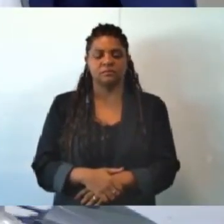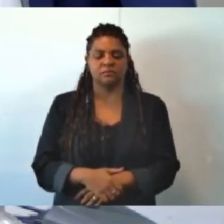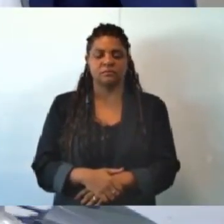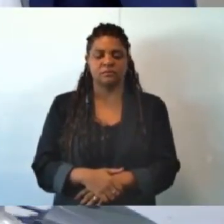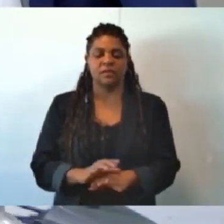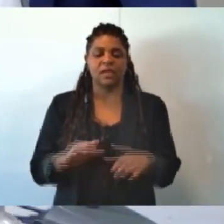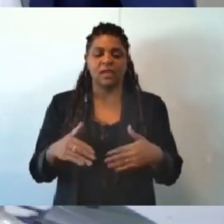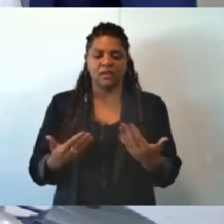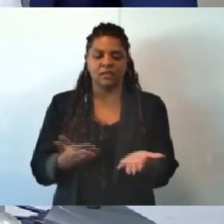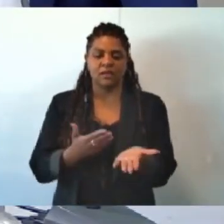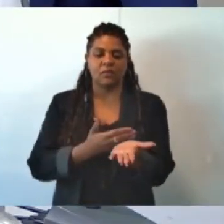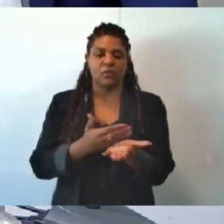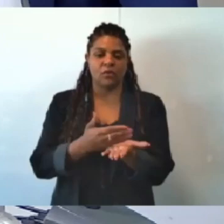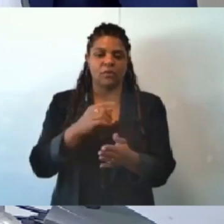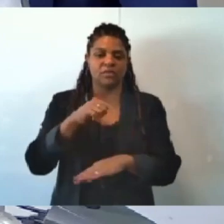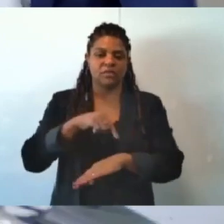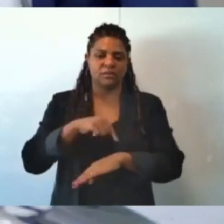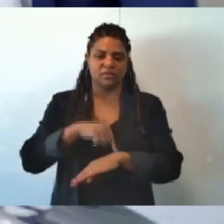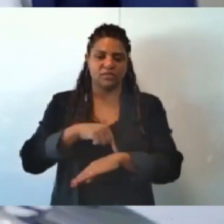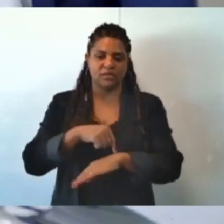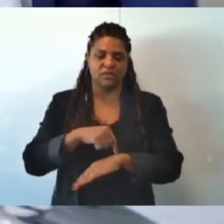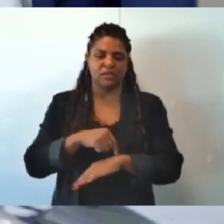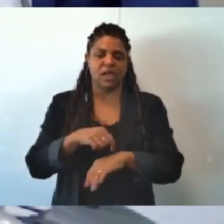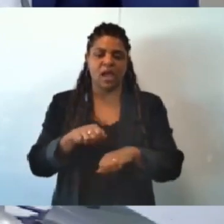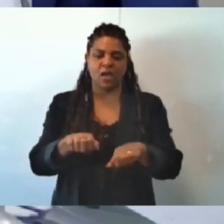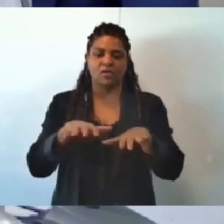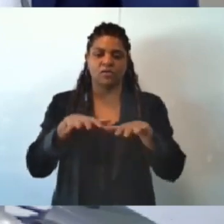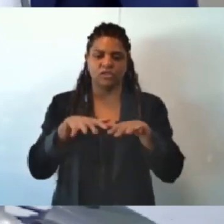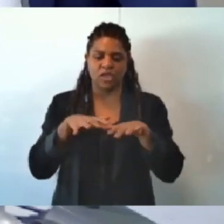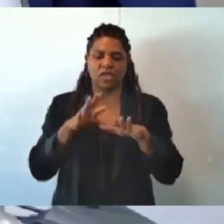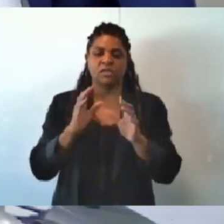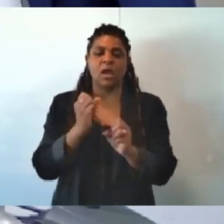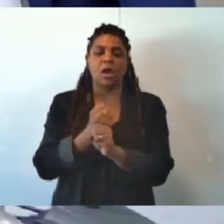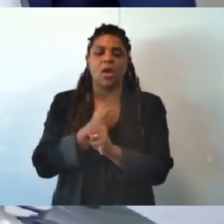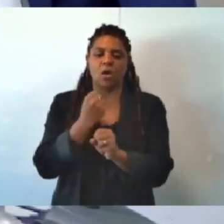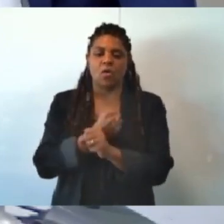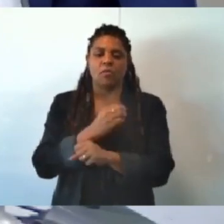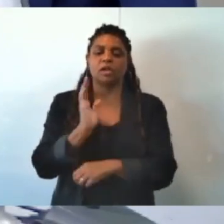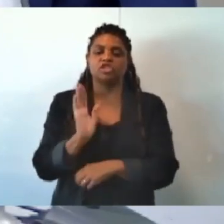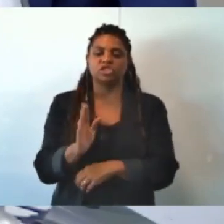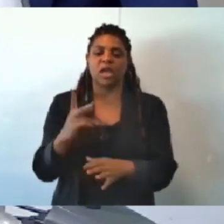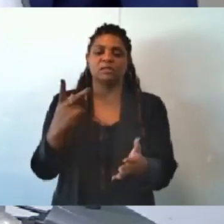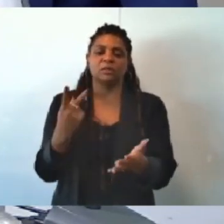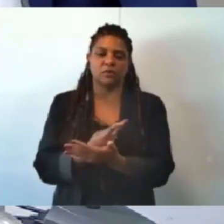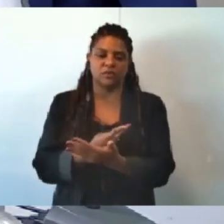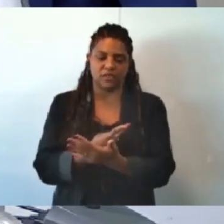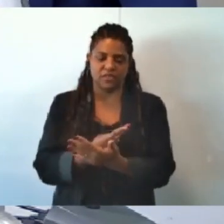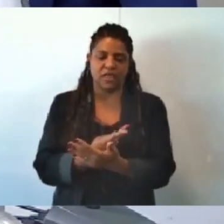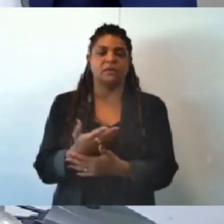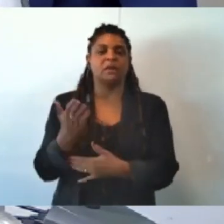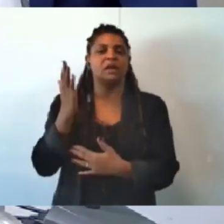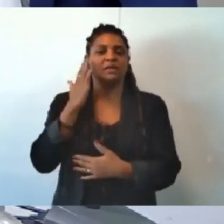pública, obviamente as obras já estão em andamento, a gente já sabe que é algo que talvez não tenha